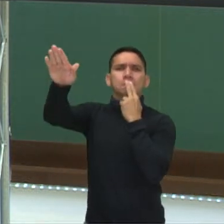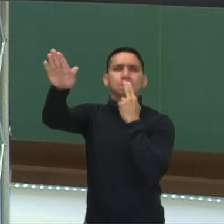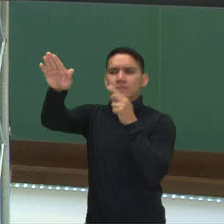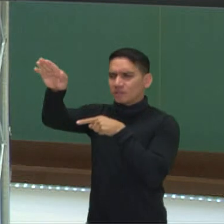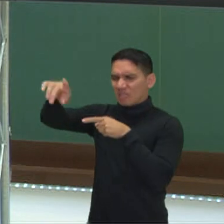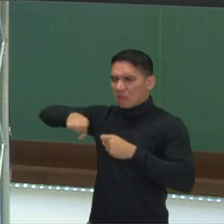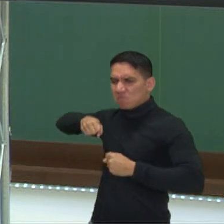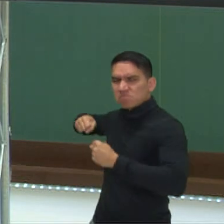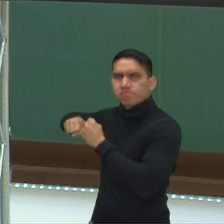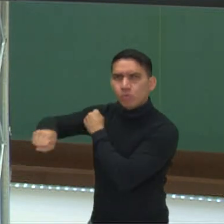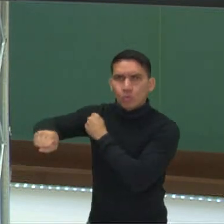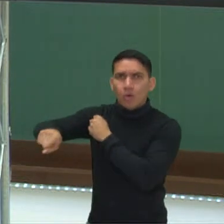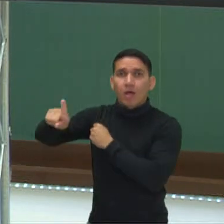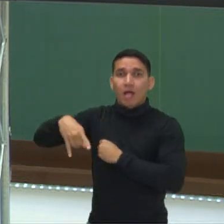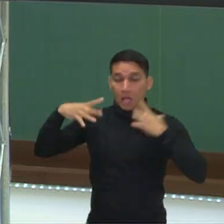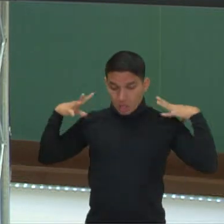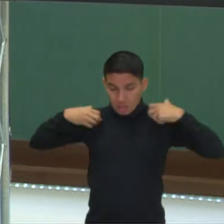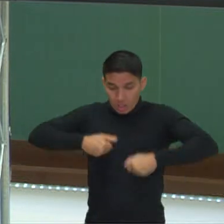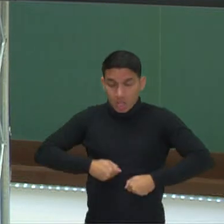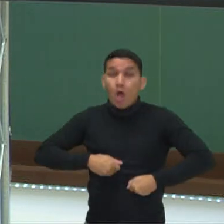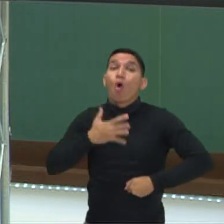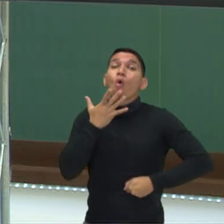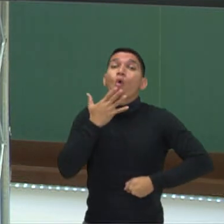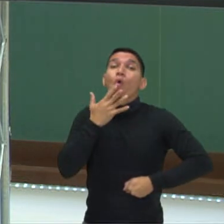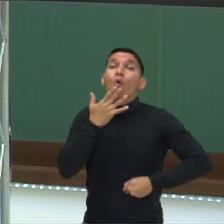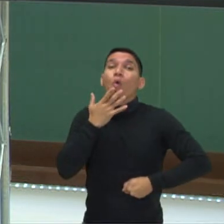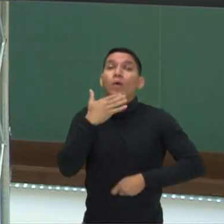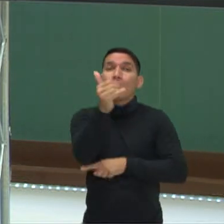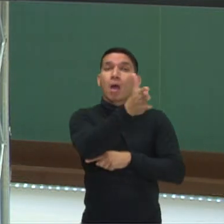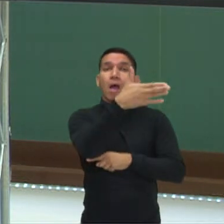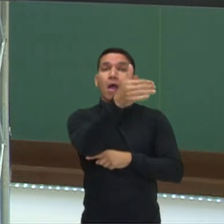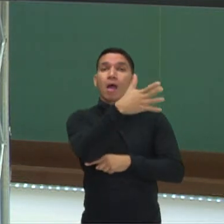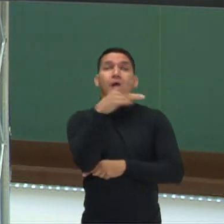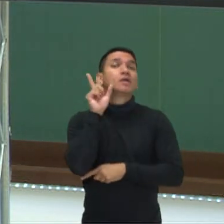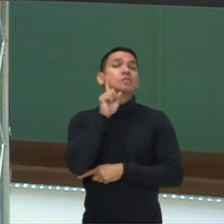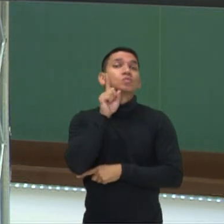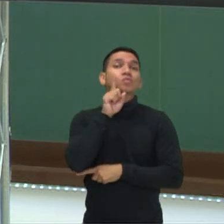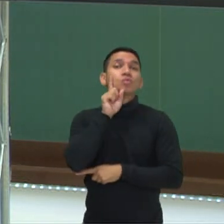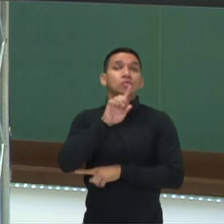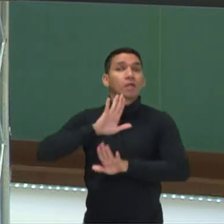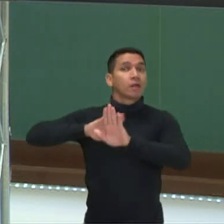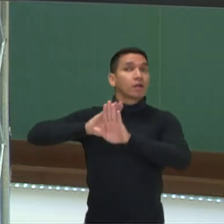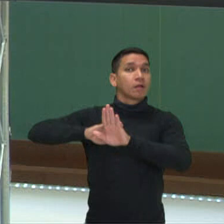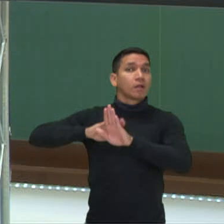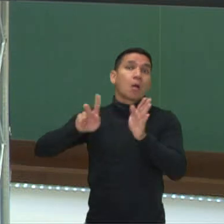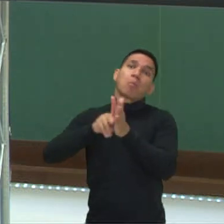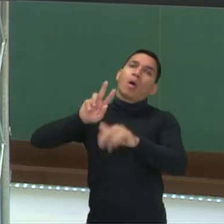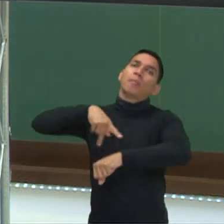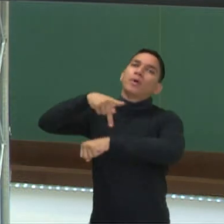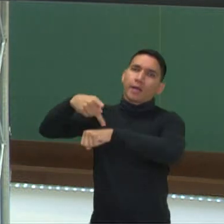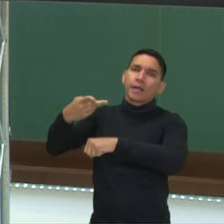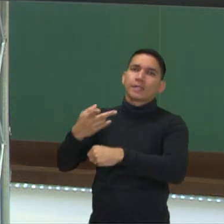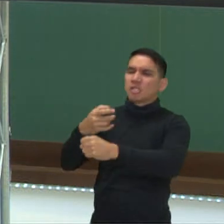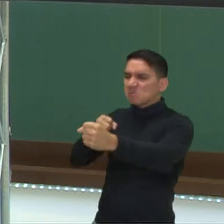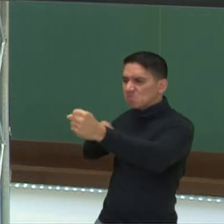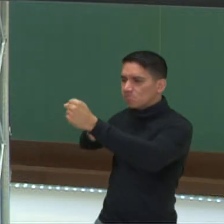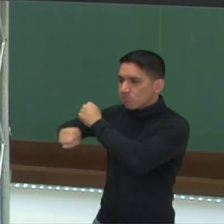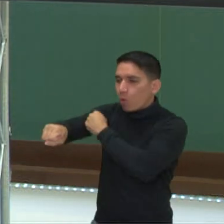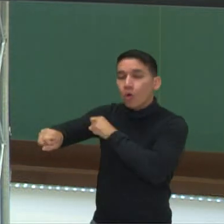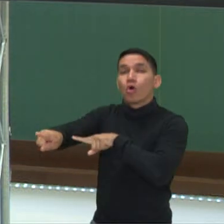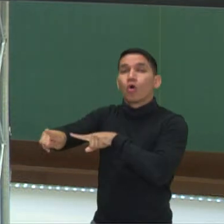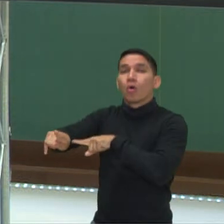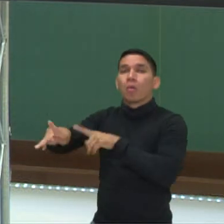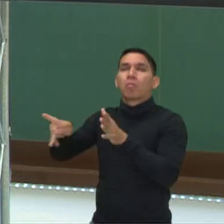imagem. Ele vestido com as cores da bandeira dos Estados Unidos, então um personagem que representa o país, socando